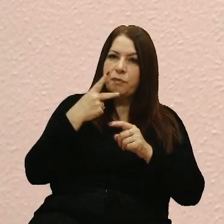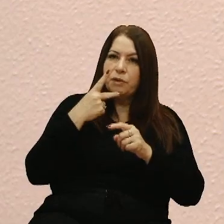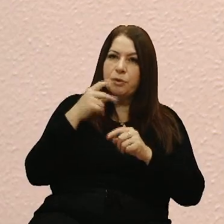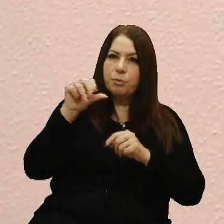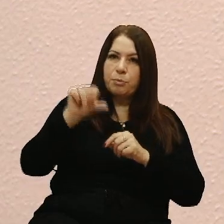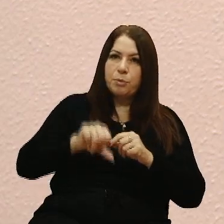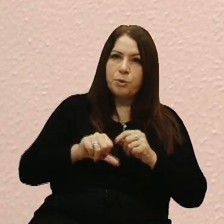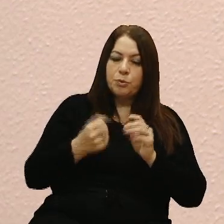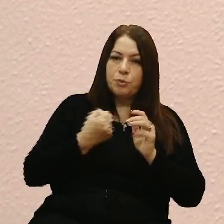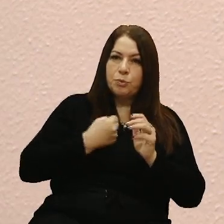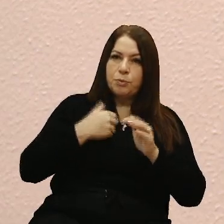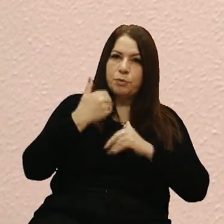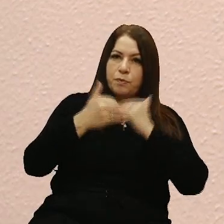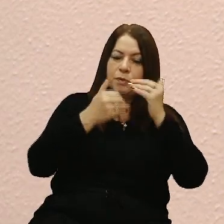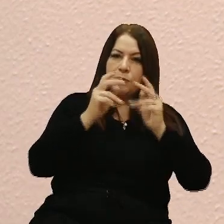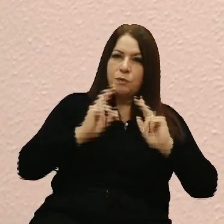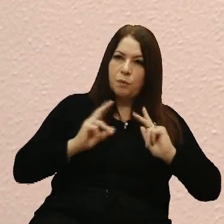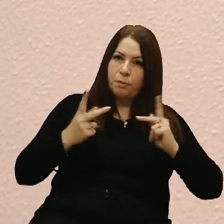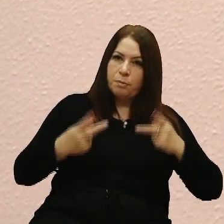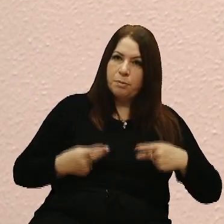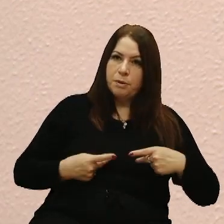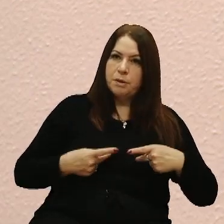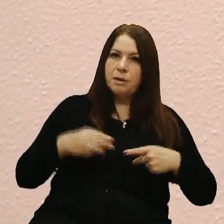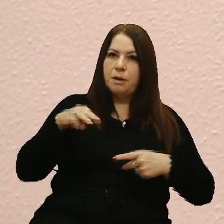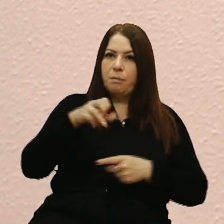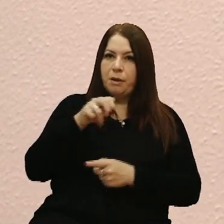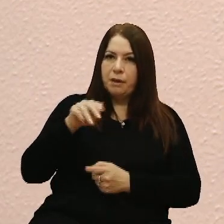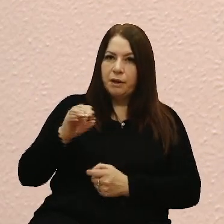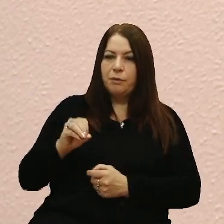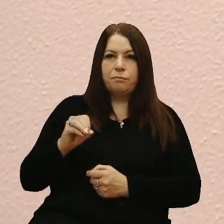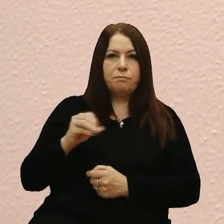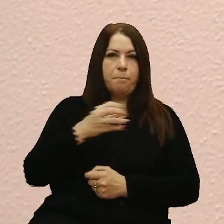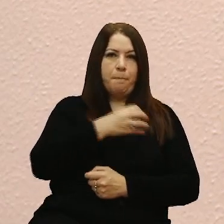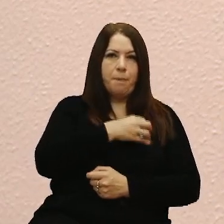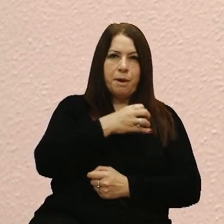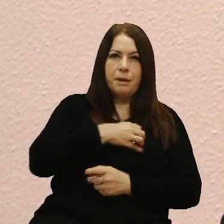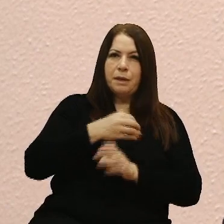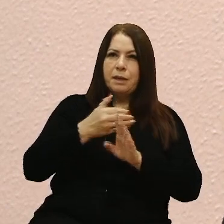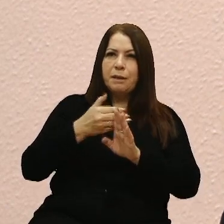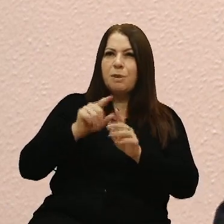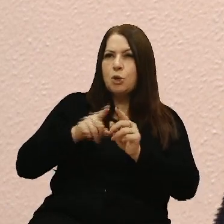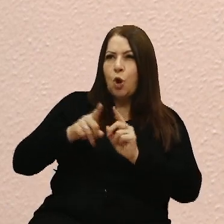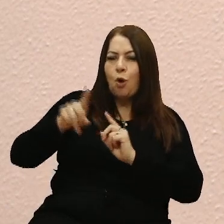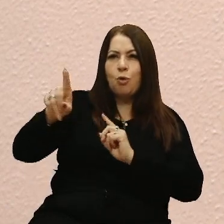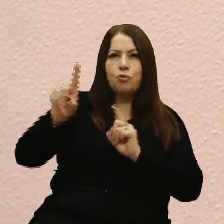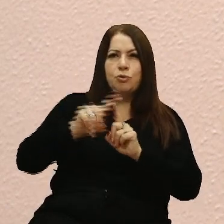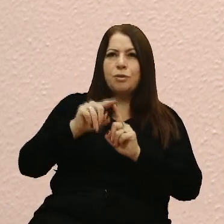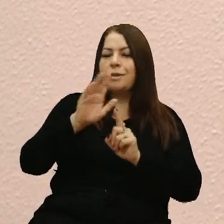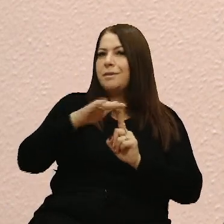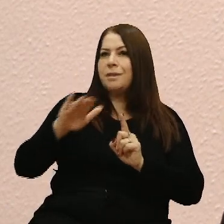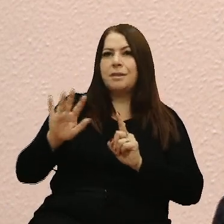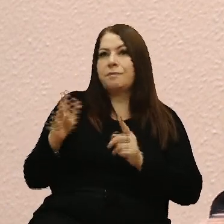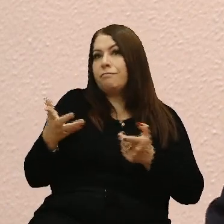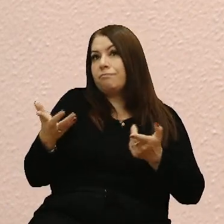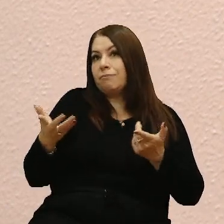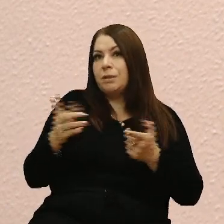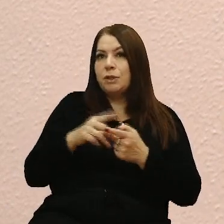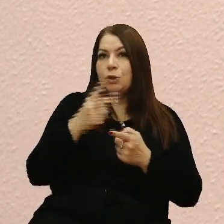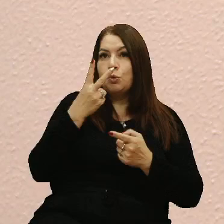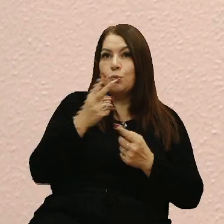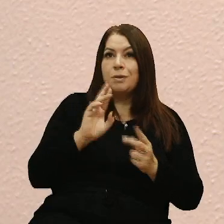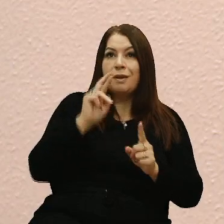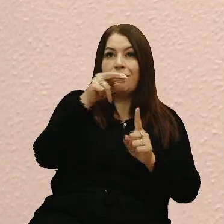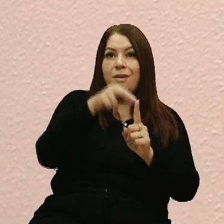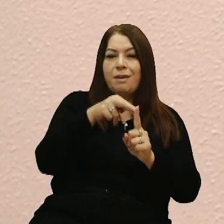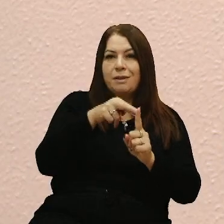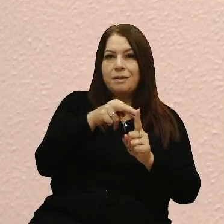piores índices de desenvolvimento humano, Maranhão, Bahia, esses locais, né, bem afastados, às vezes as crianças vão ter só duas referências, né,